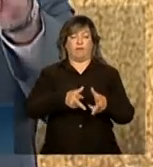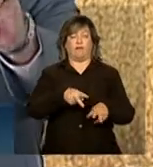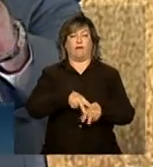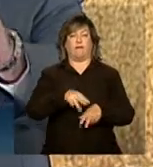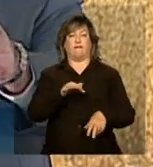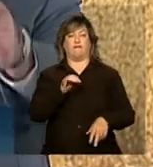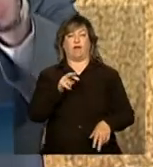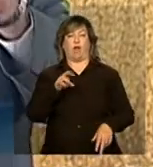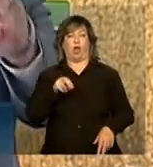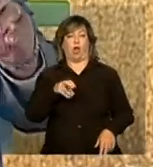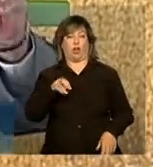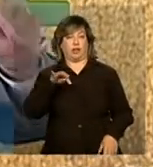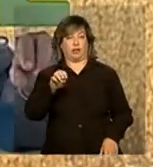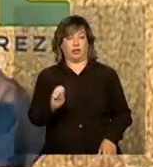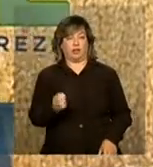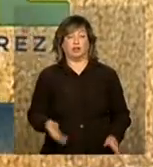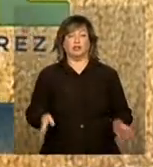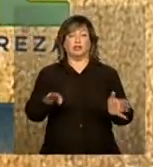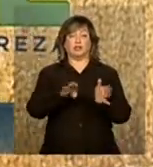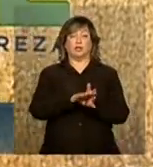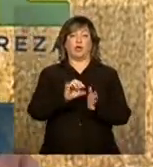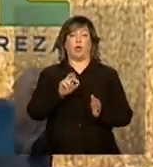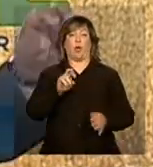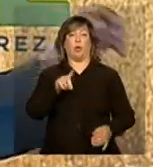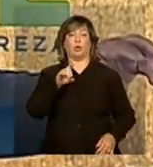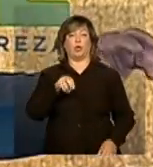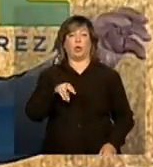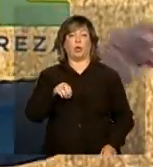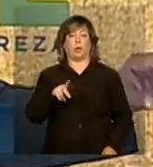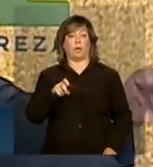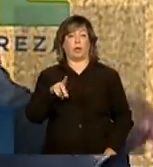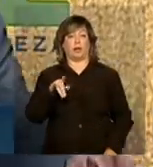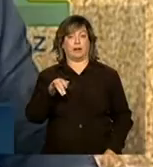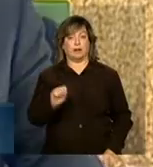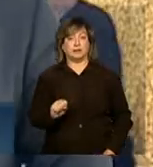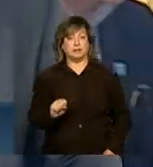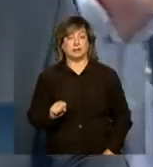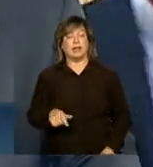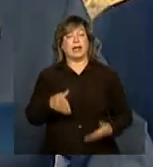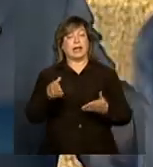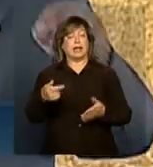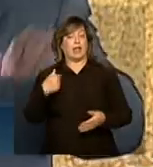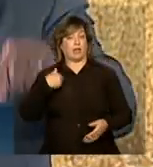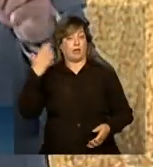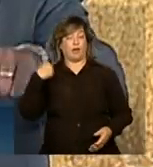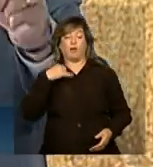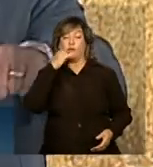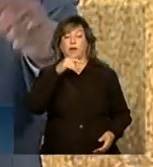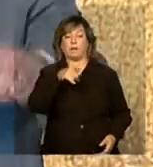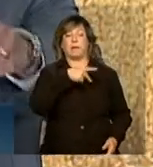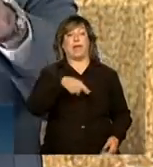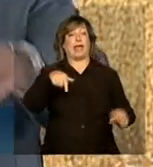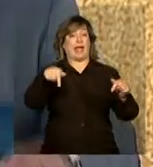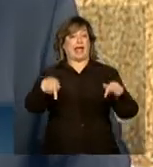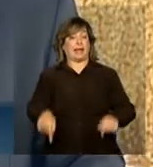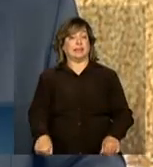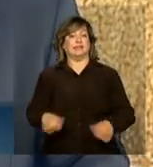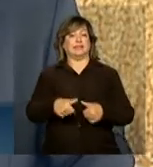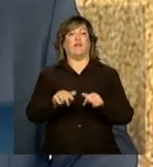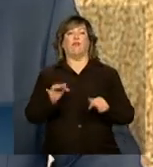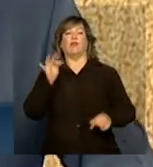Ferronorte chegou exatamente em Rondonópolis. E ali disse a presidenta: aqui está o futuro do